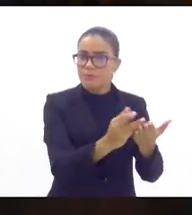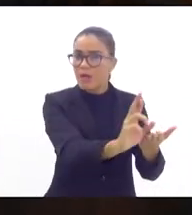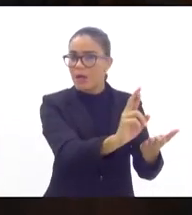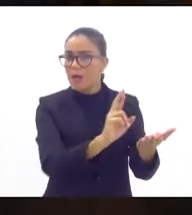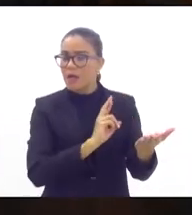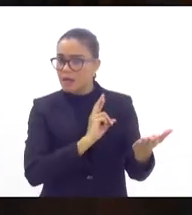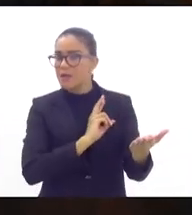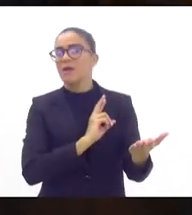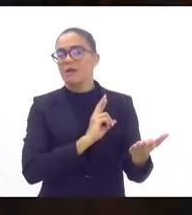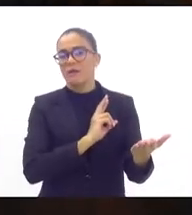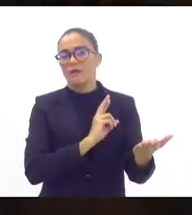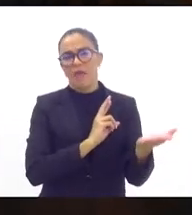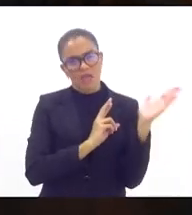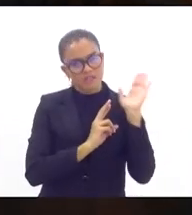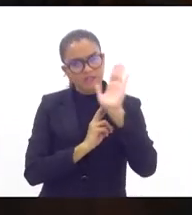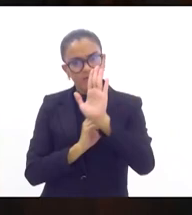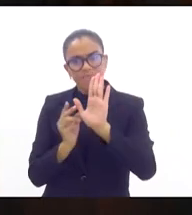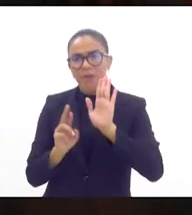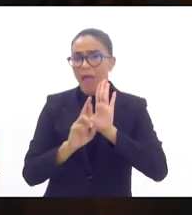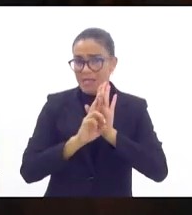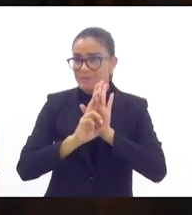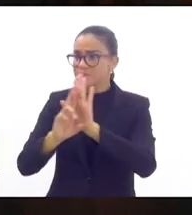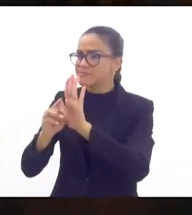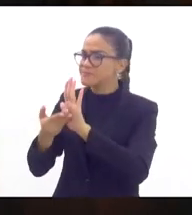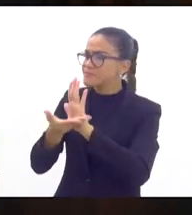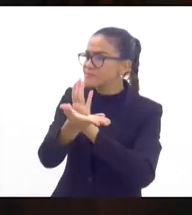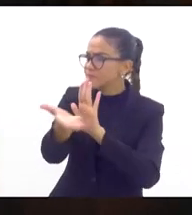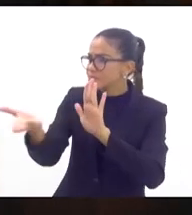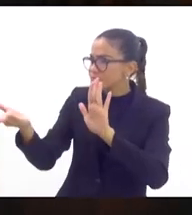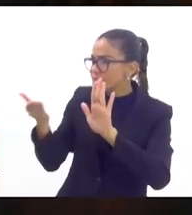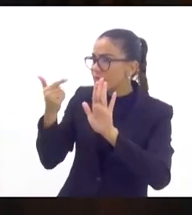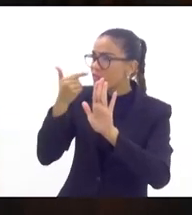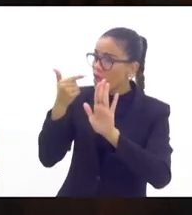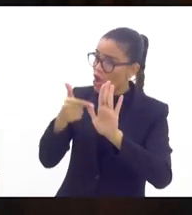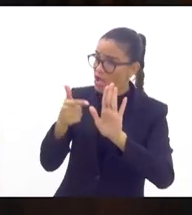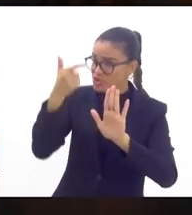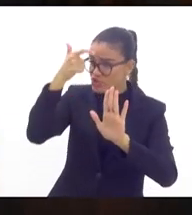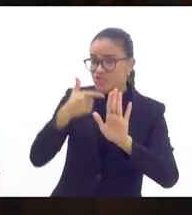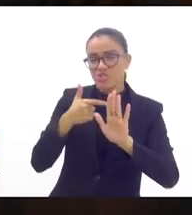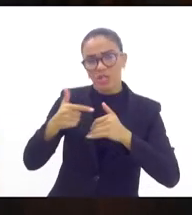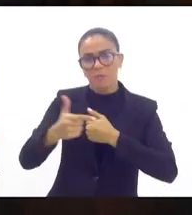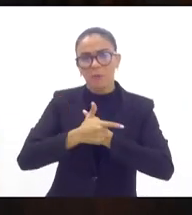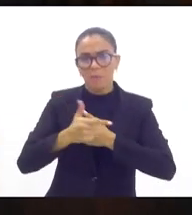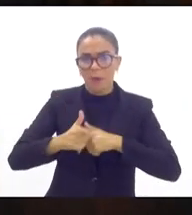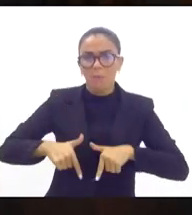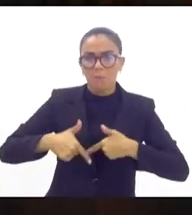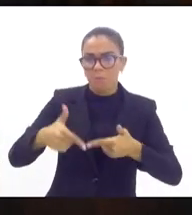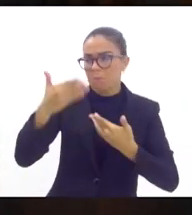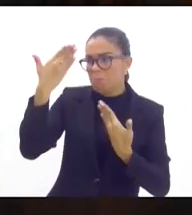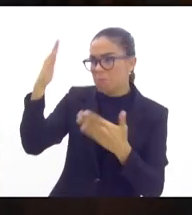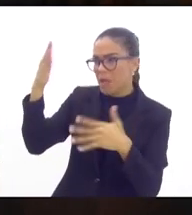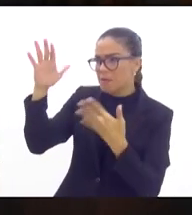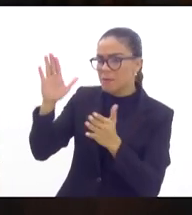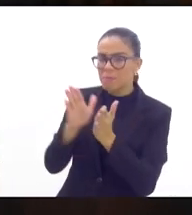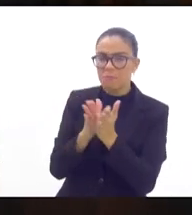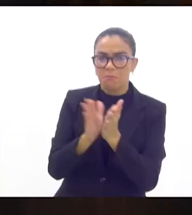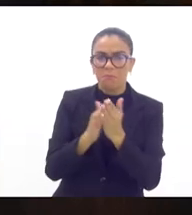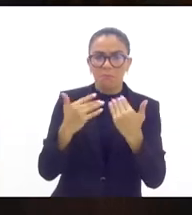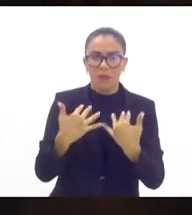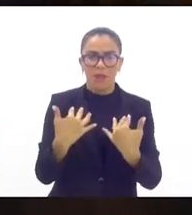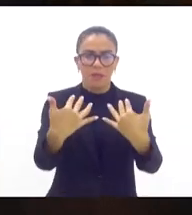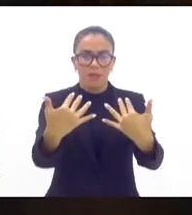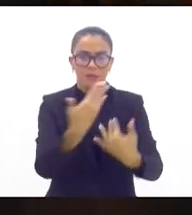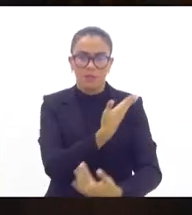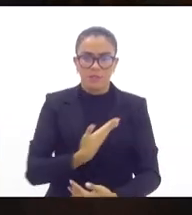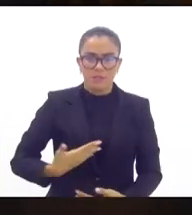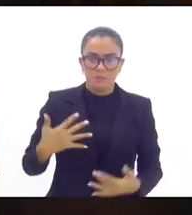E isso nós vamos tornar público a resposta deles pra vocês verem que nós estamos fazendo nossa função Parabéns pela audiência pública aí vamos trabalhar junto se Deus quiser